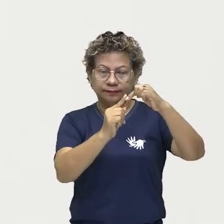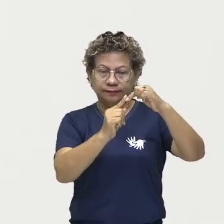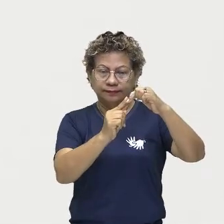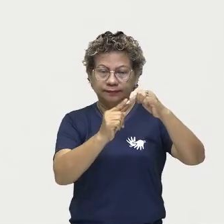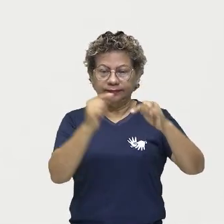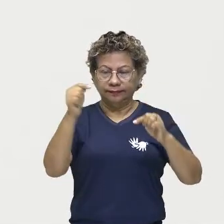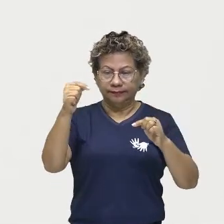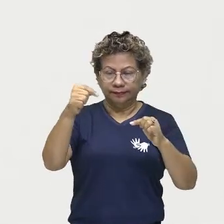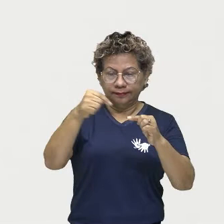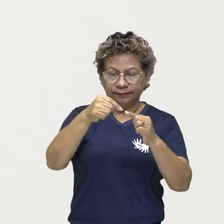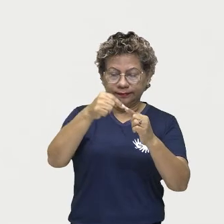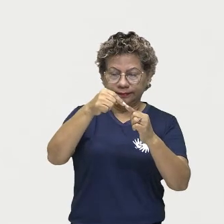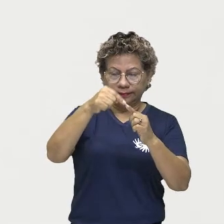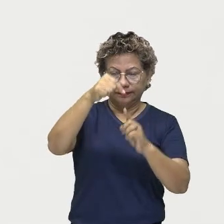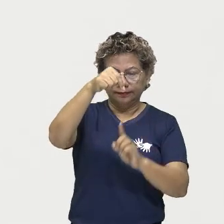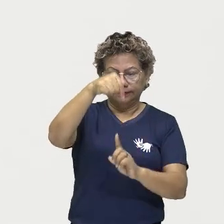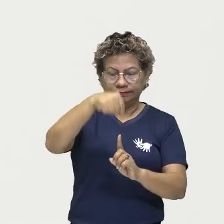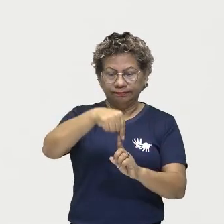de baricentro.